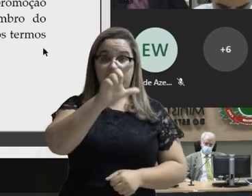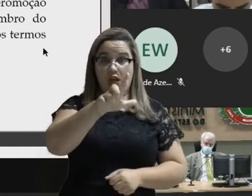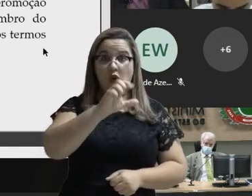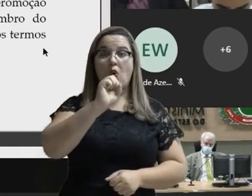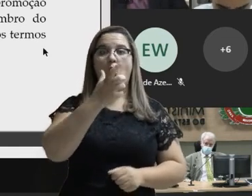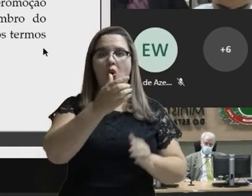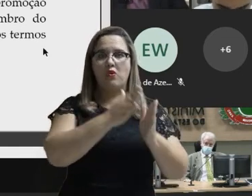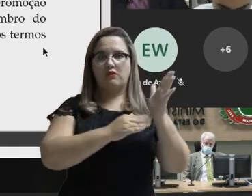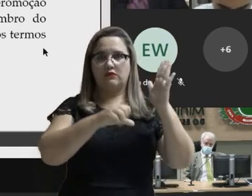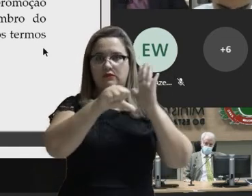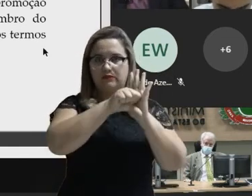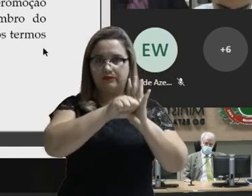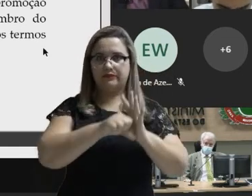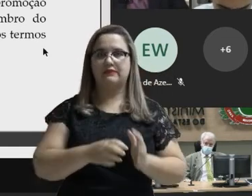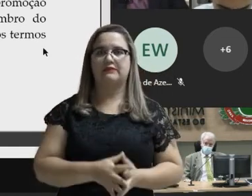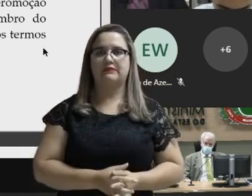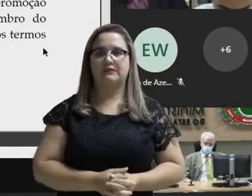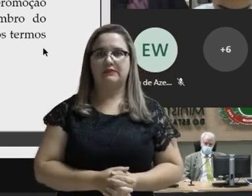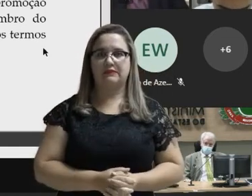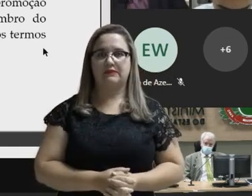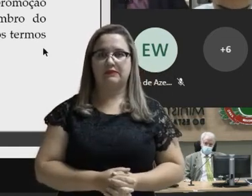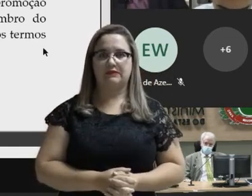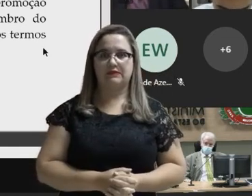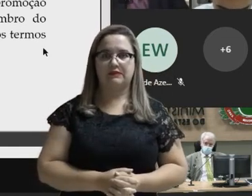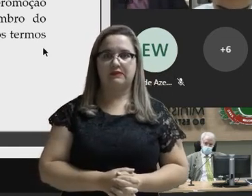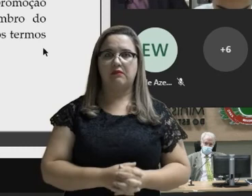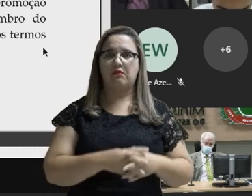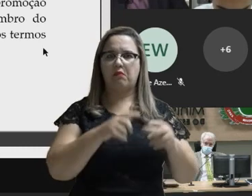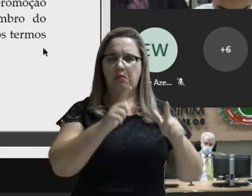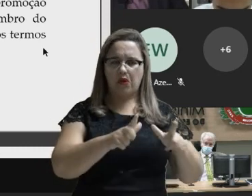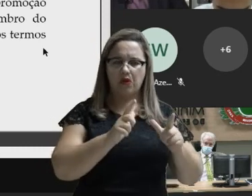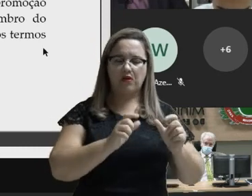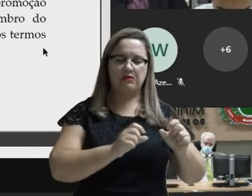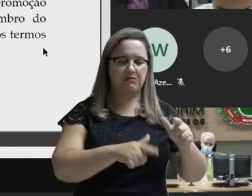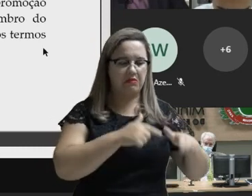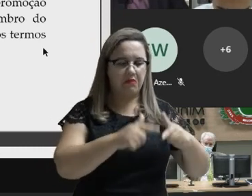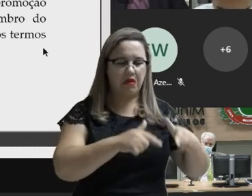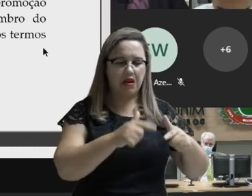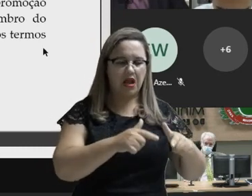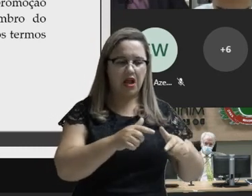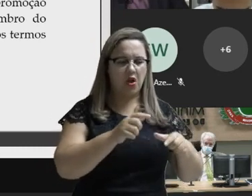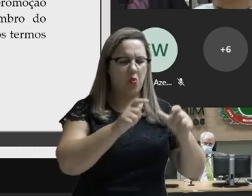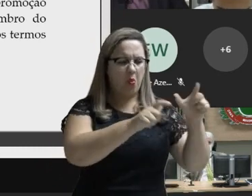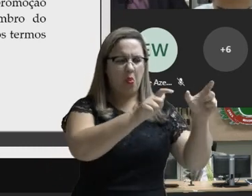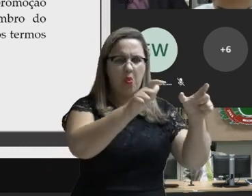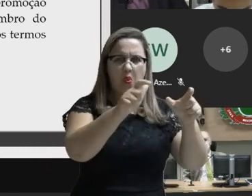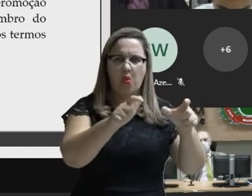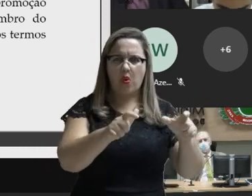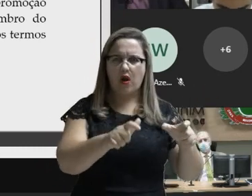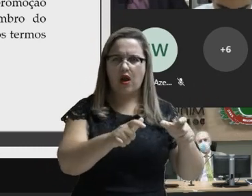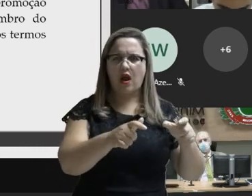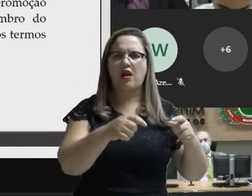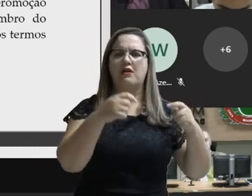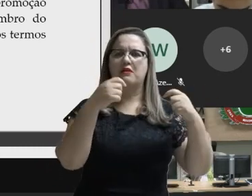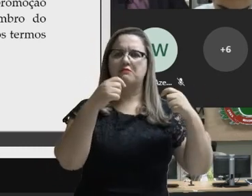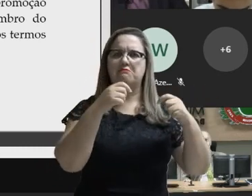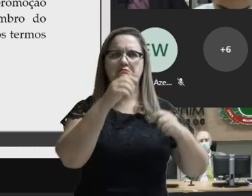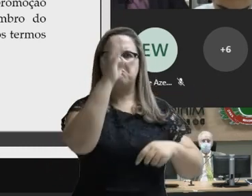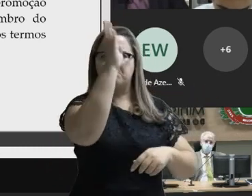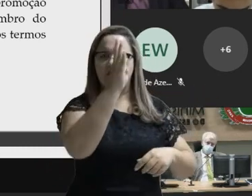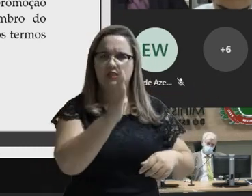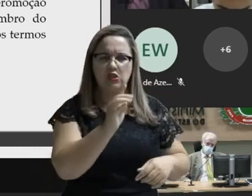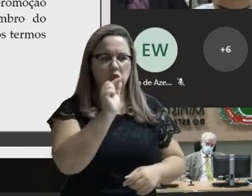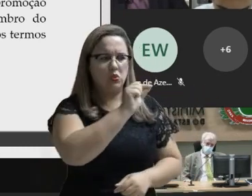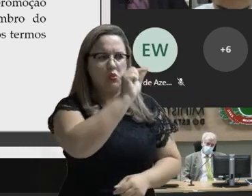reformar, ampliar, instalar ou fazer funcionar em qualquer parte do território nacional estabelecimento, obras ou serviços